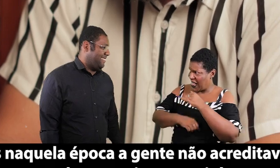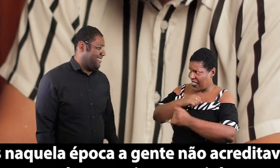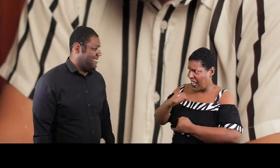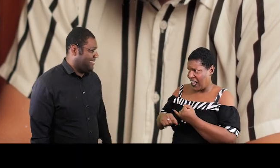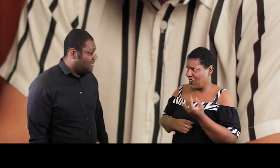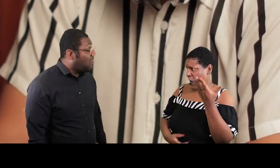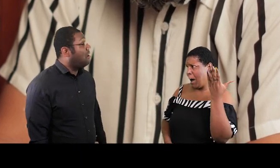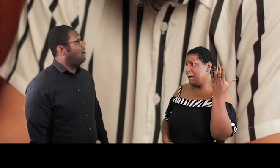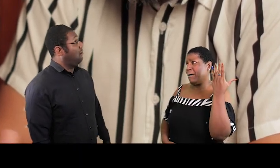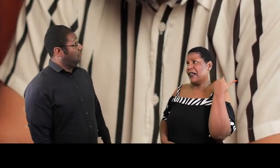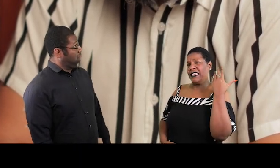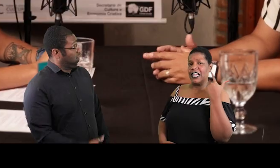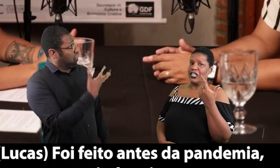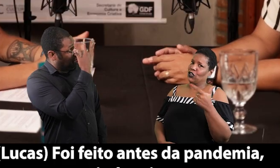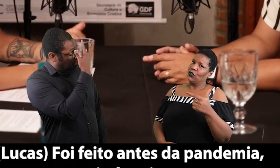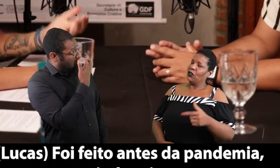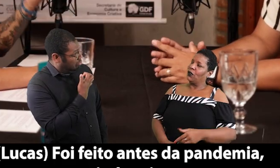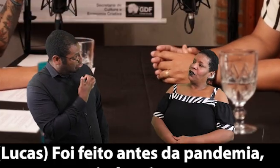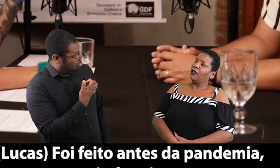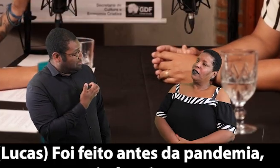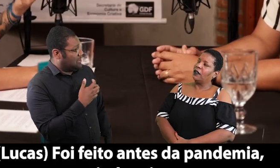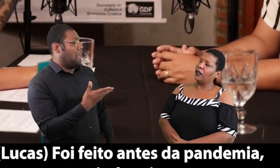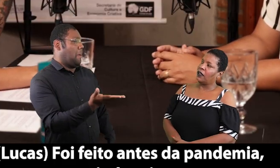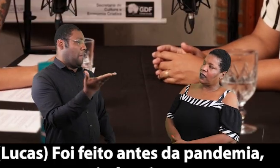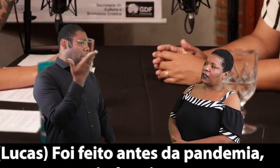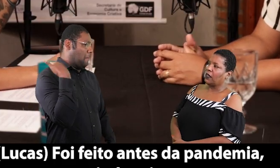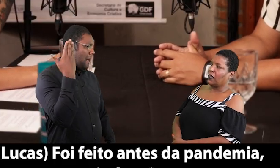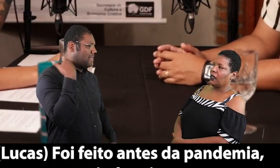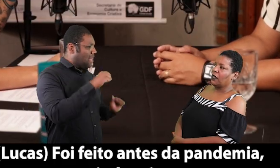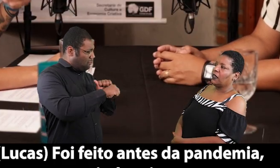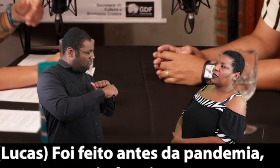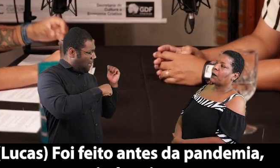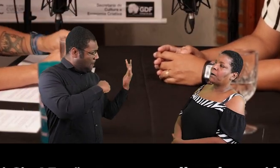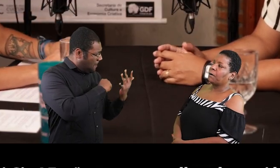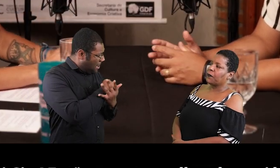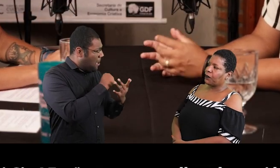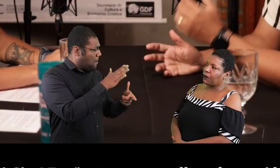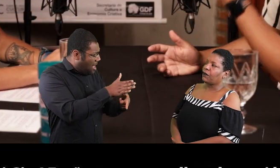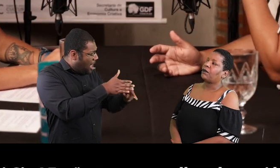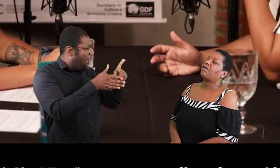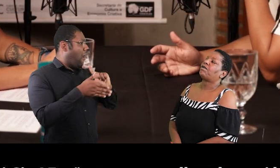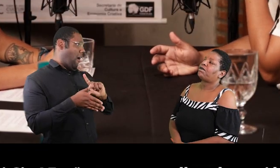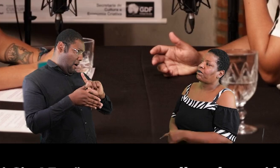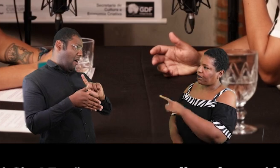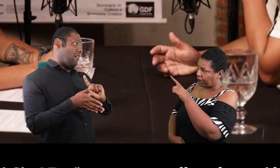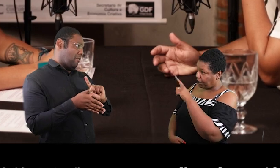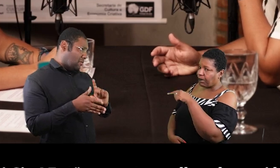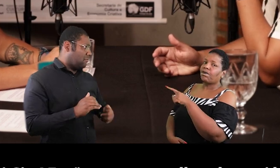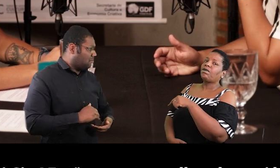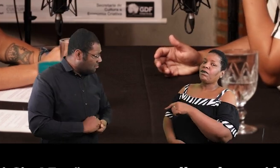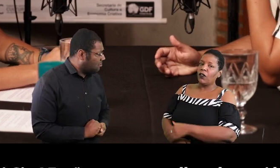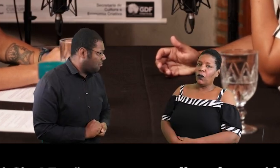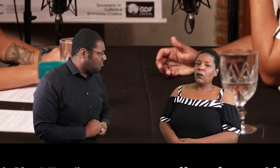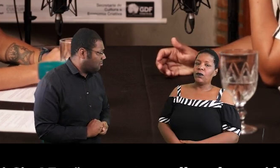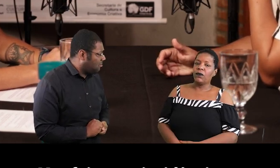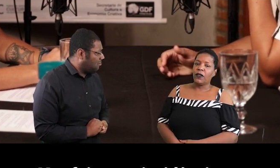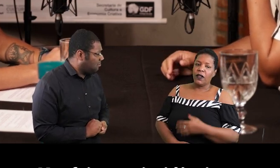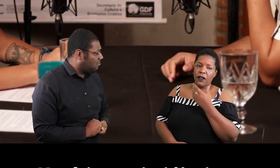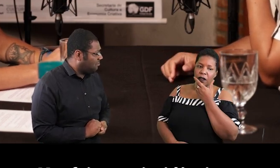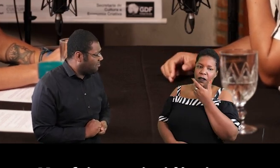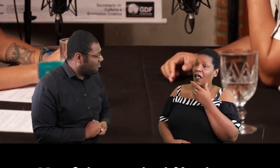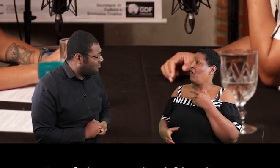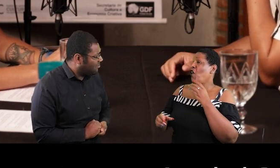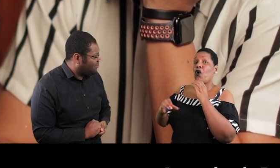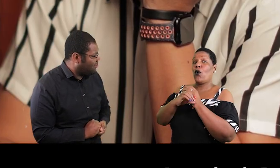internet tinha. É, né? Não foi antes da pandemia ainda, né? Sim. Então, eu tava olhando aqui hoje, mas foi